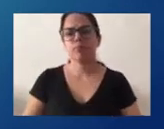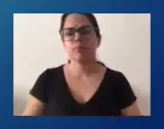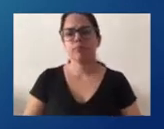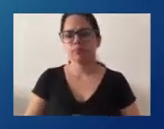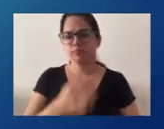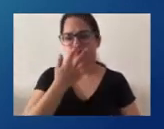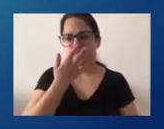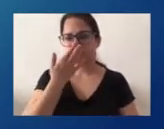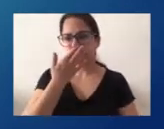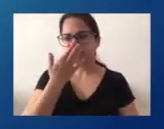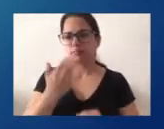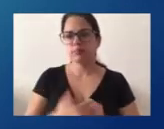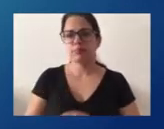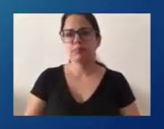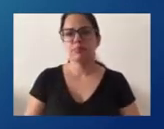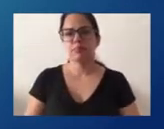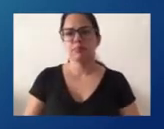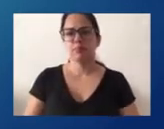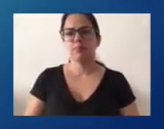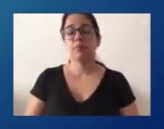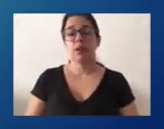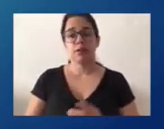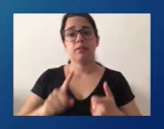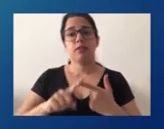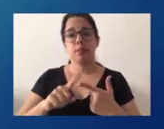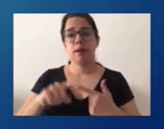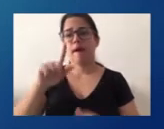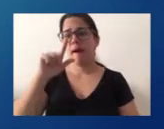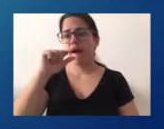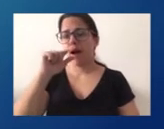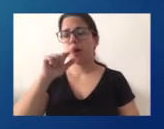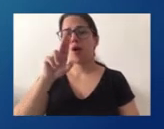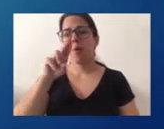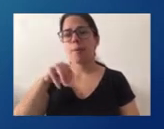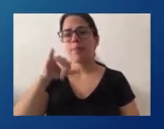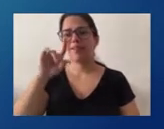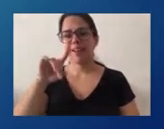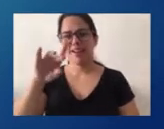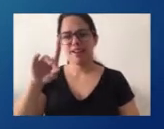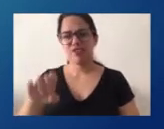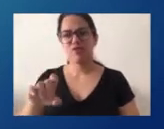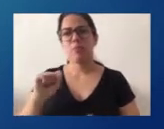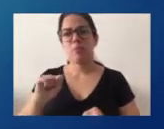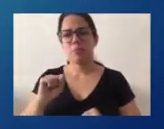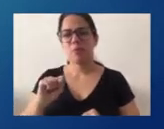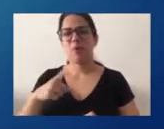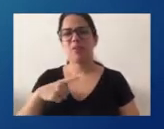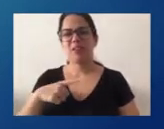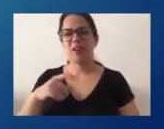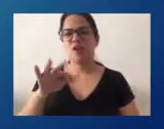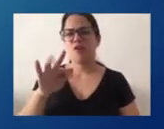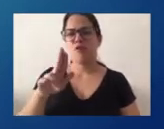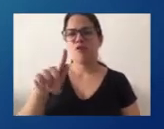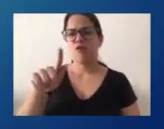umidade, obviamente que vai favorecer o aparecimento de agentes biológicos patogênicos. E também tem grande influência sobre a sensação térmica e sobre a